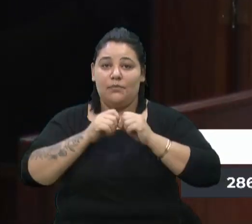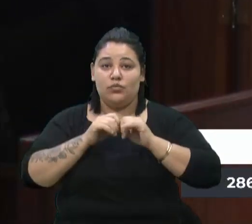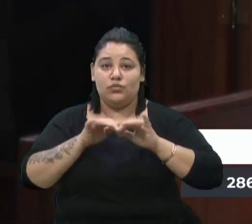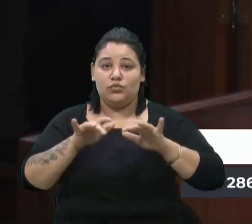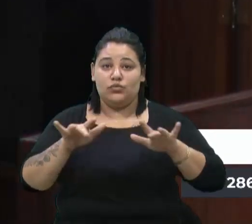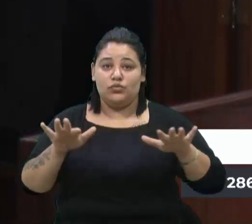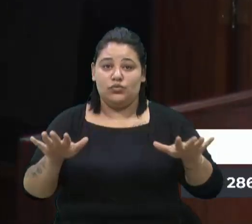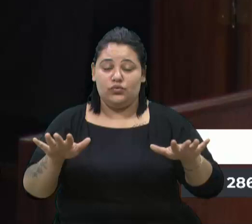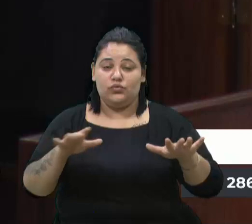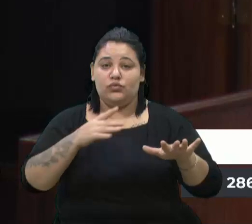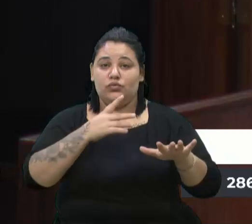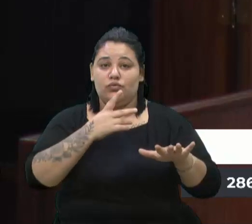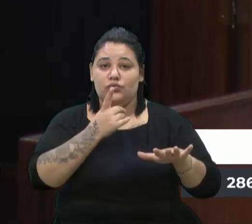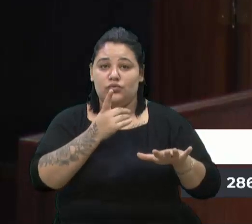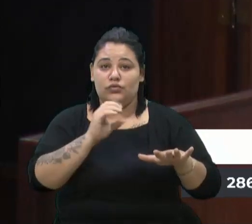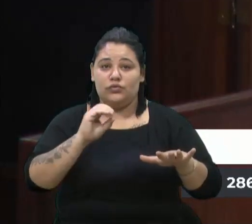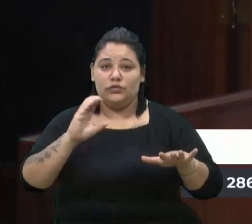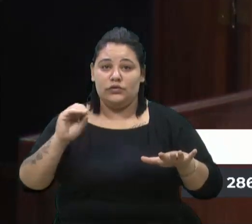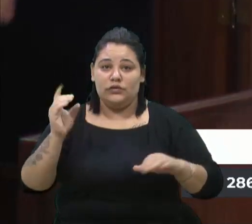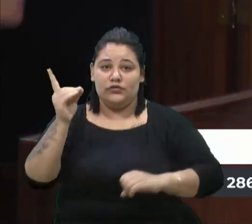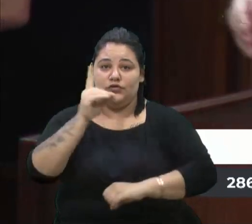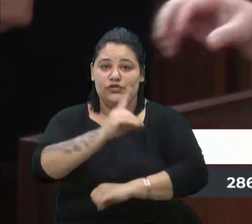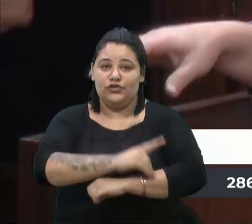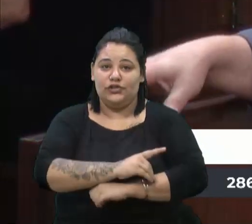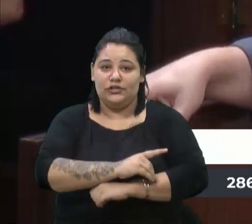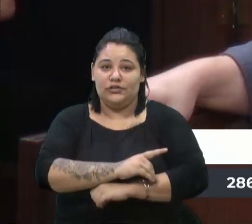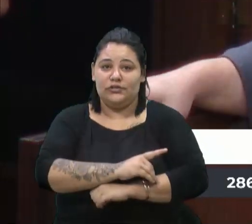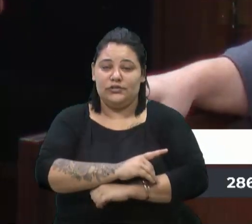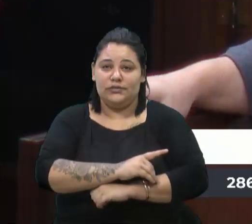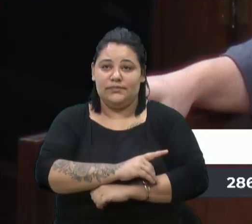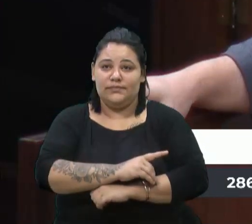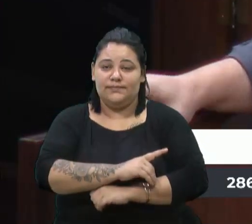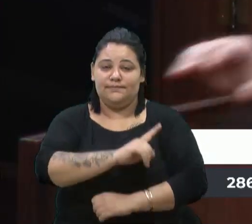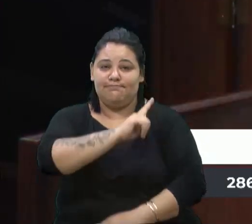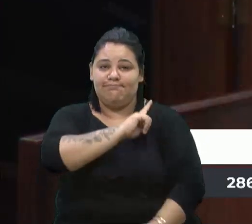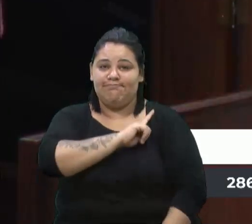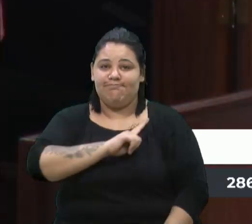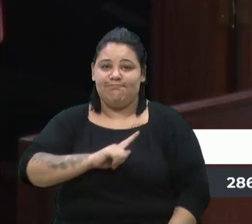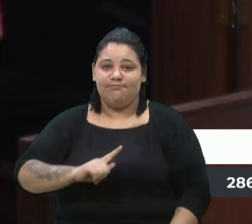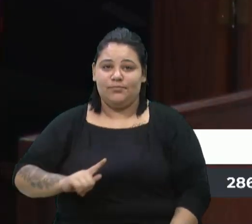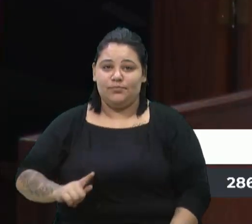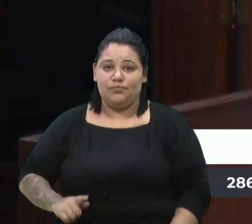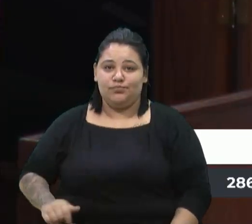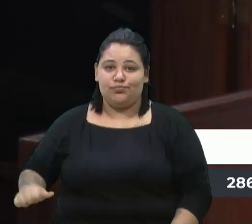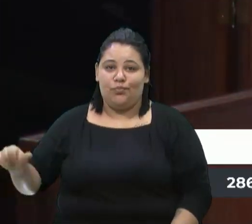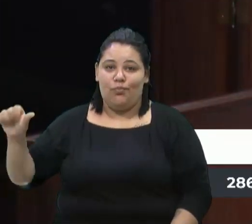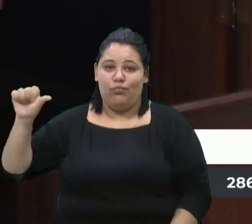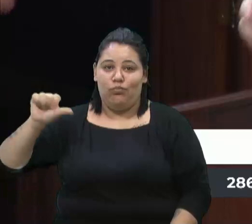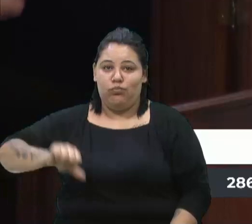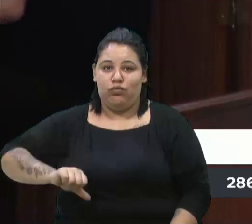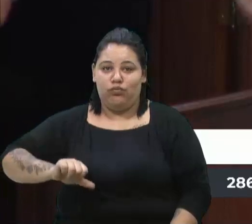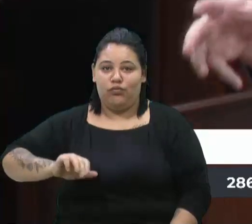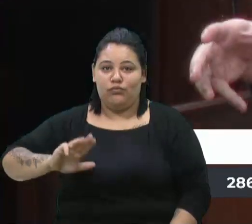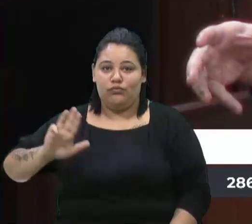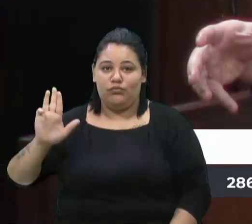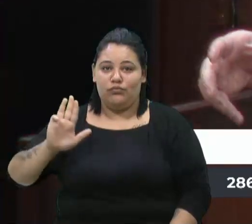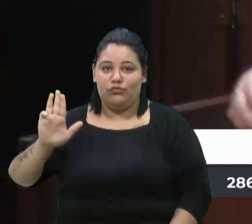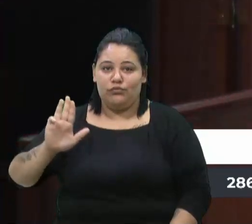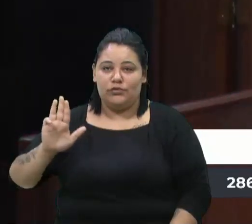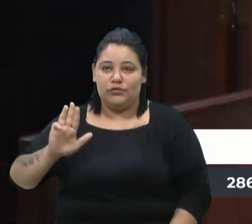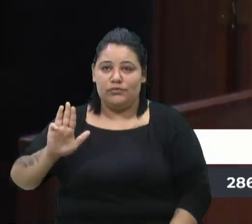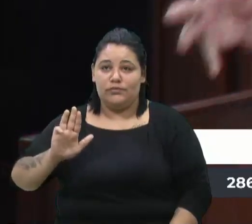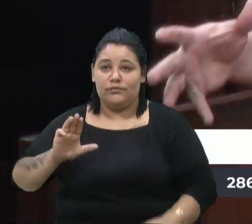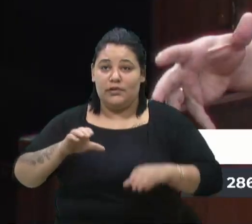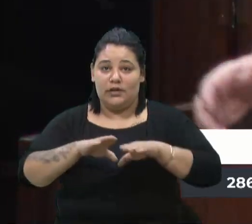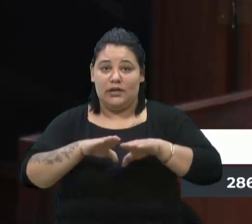do 100 dias do desgoverno Lula já que a bancada do pt não trouxe aí porque tinha prometido que ia trazer